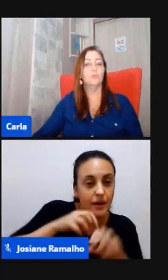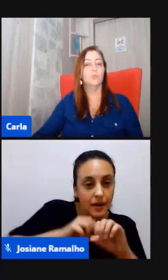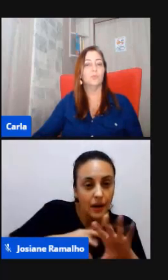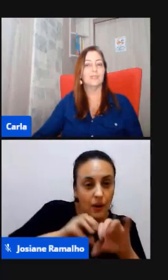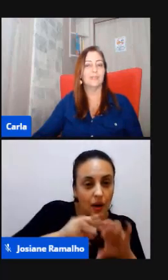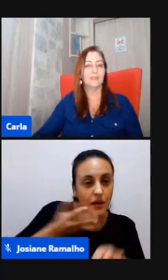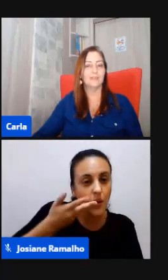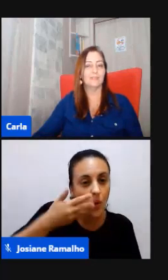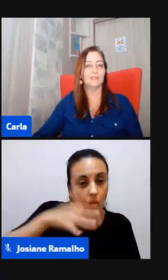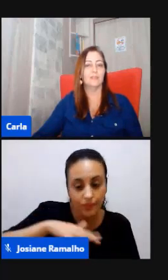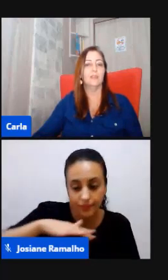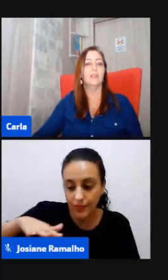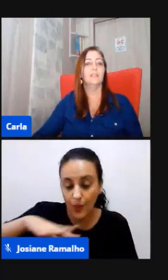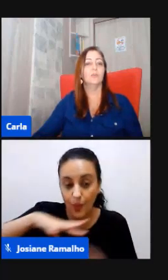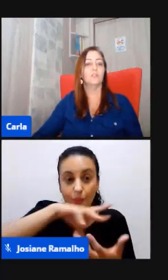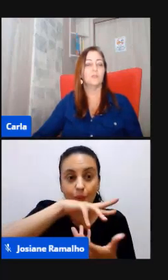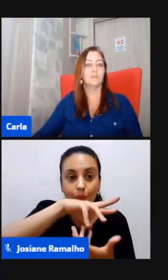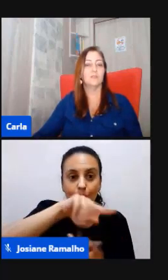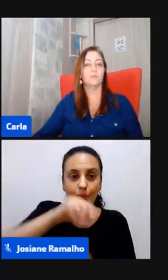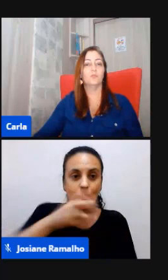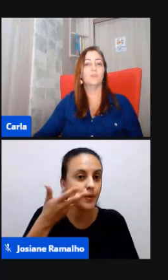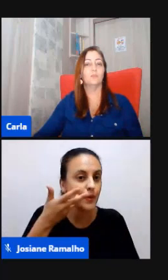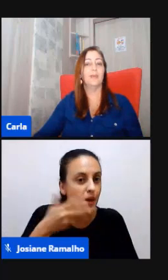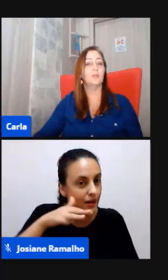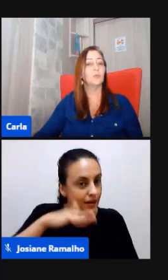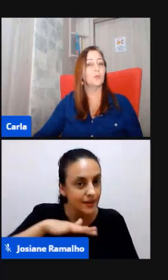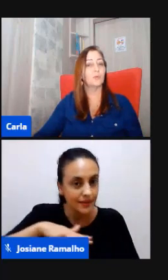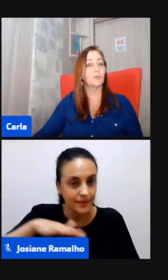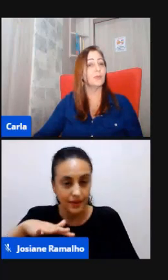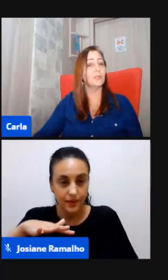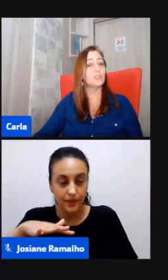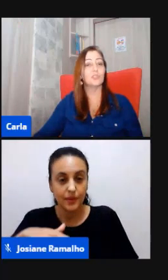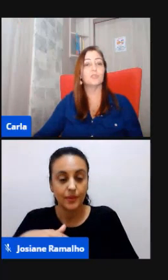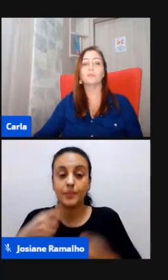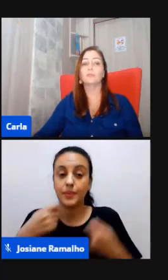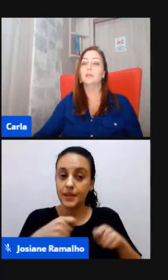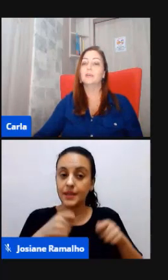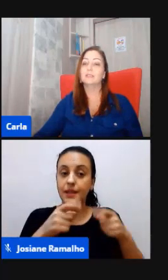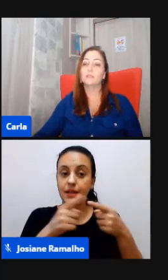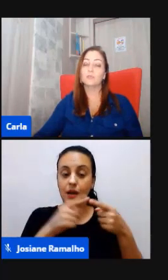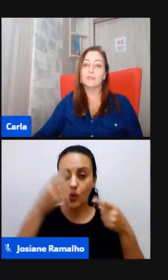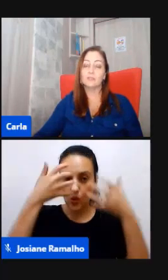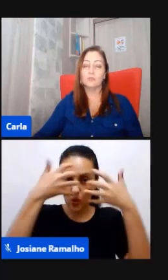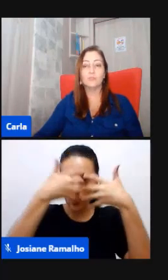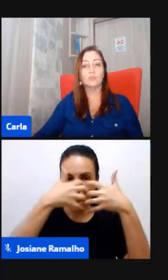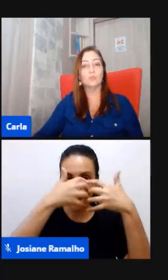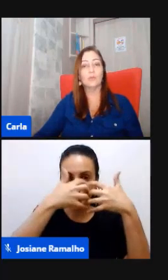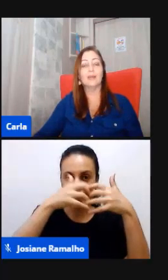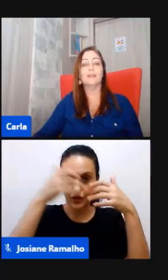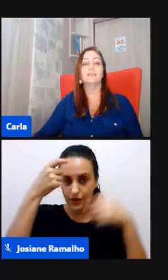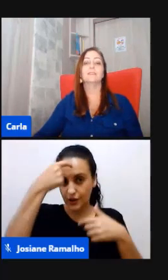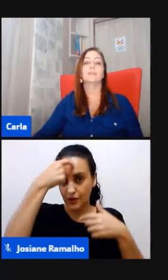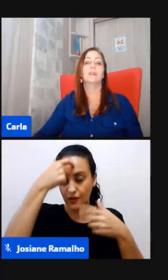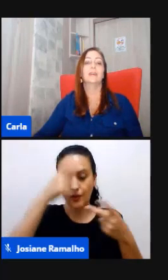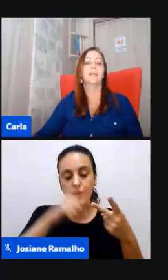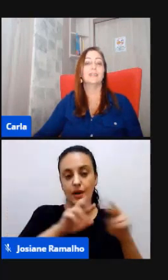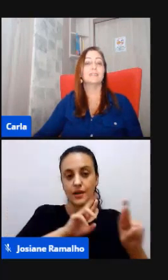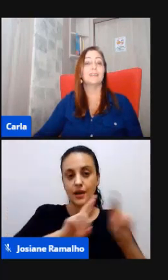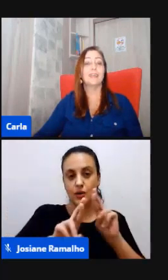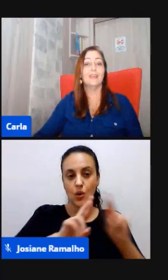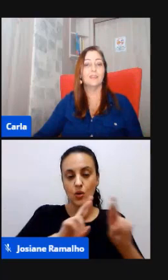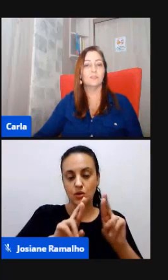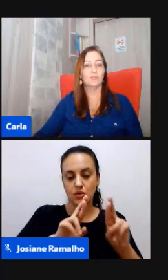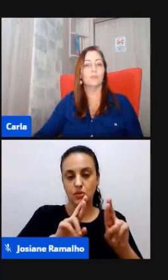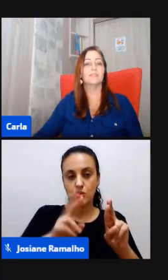esse mundo da criança. Então, nós precisamos do aspecto cognitivo, das suas relações culturais,